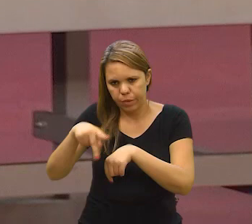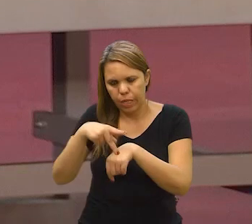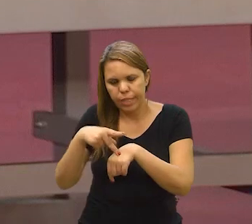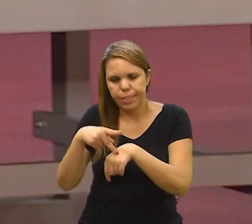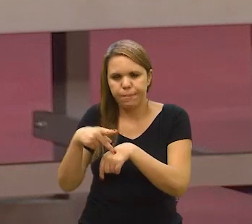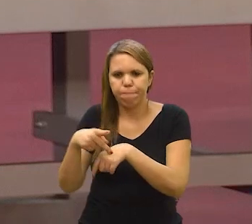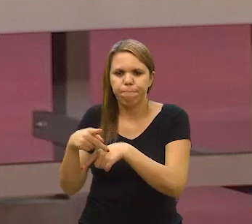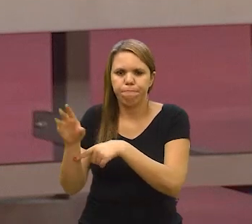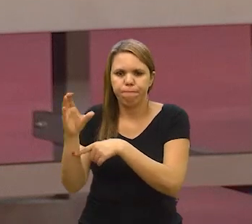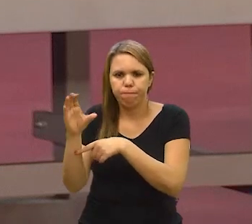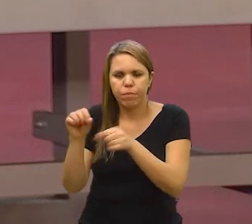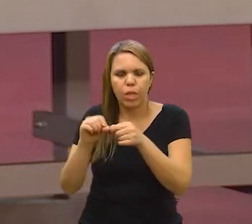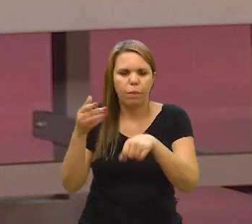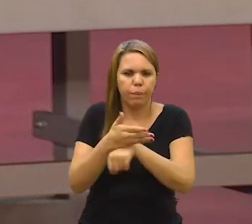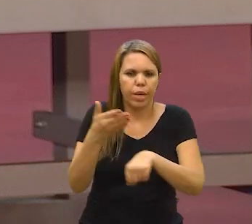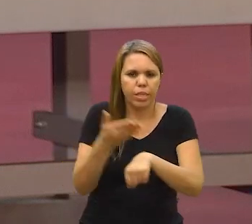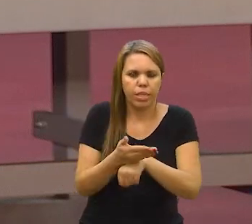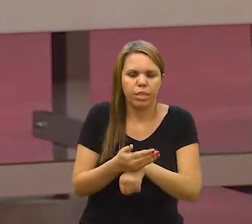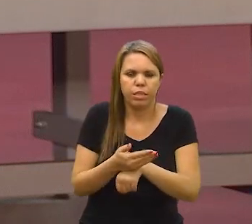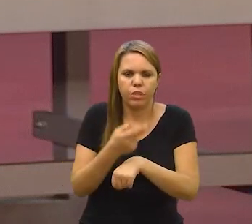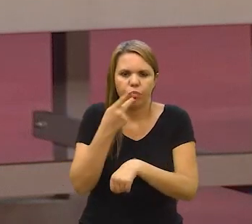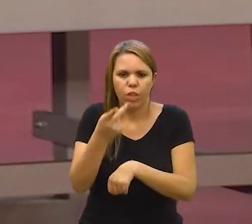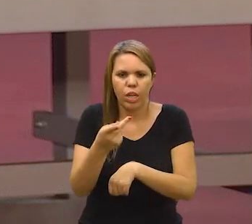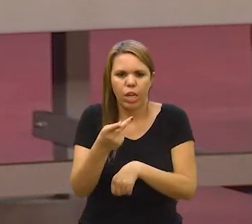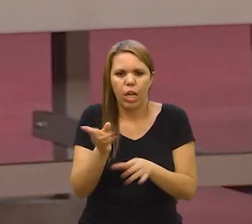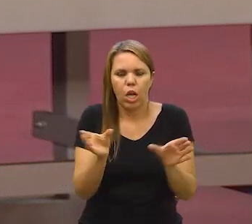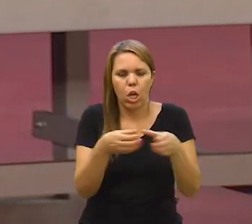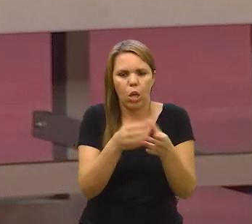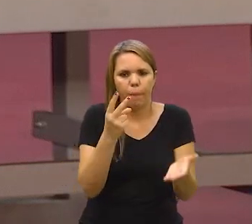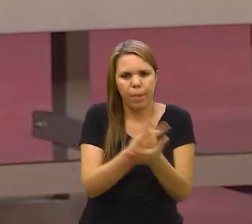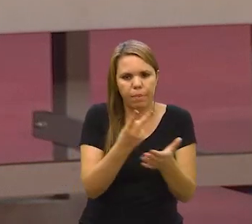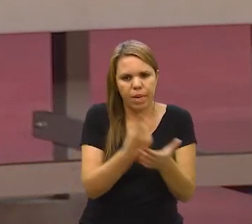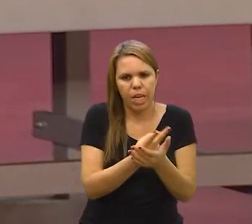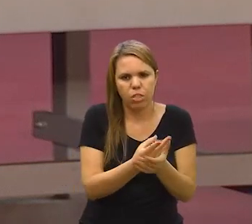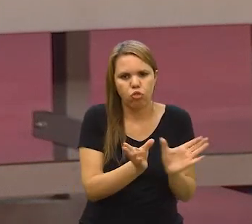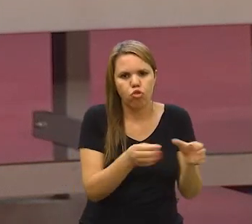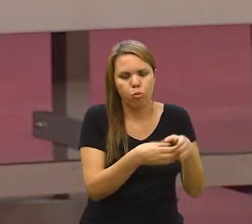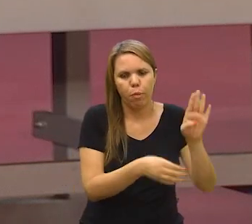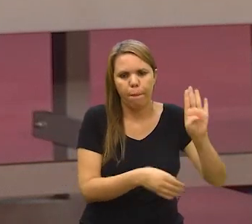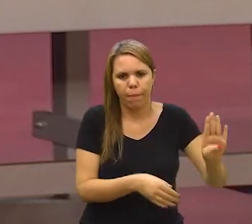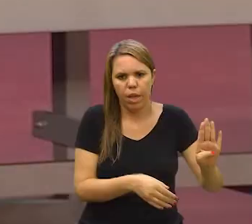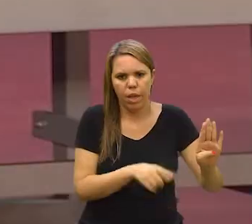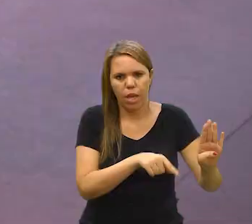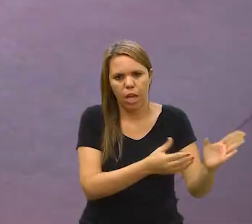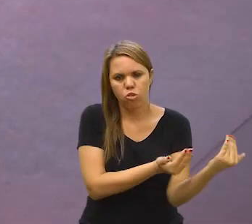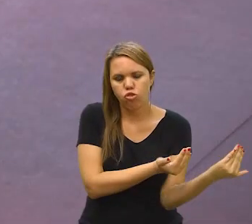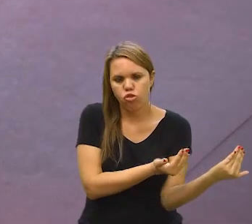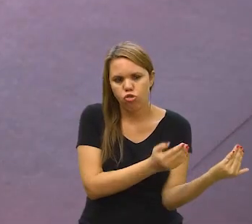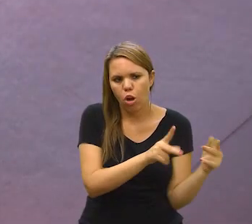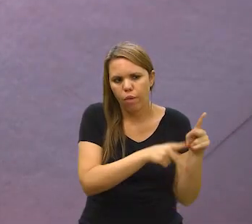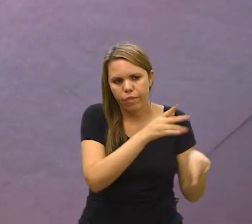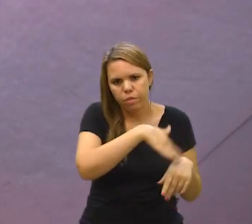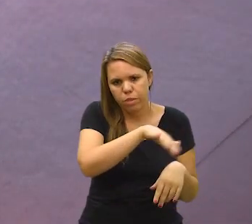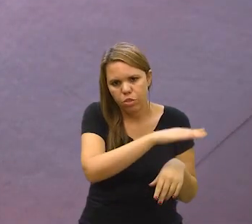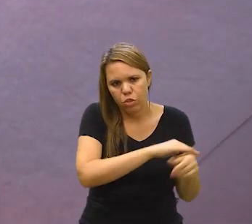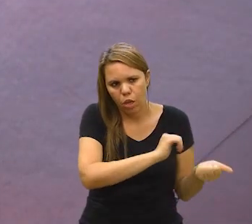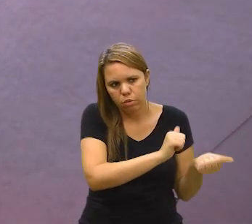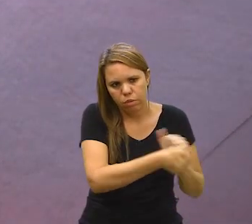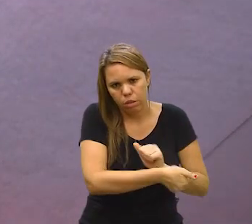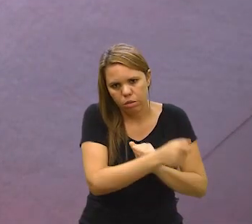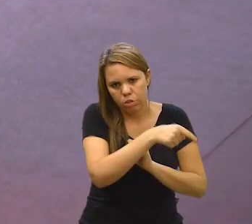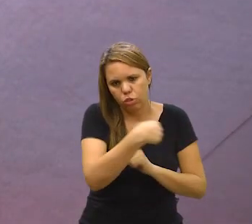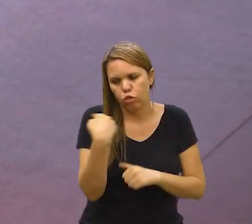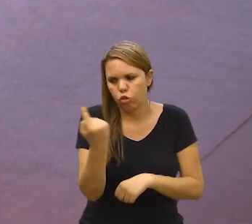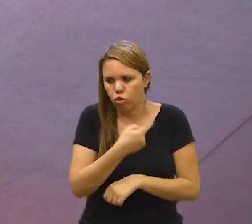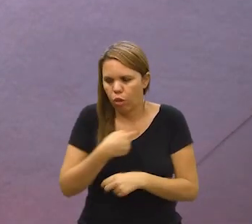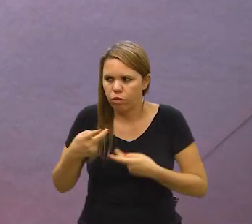eu já comecei a participar do que antes eles chamavam que era um projeto da Seleção Permanente B, que eram os atletas mais jovens. Então, esporadicamente, nós